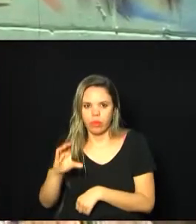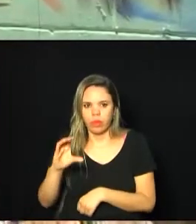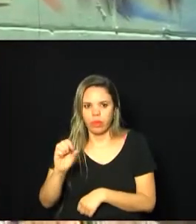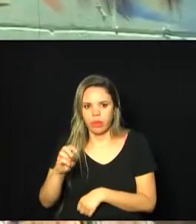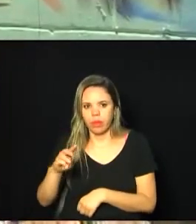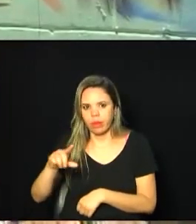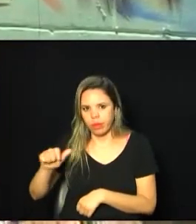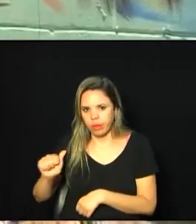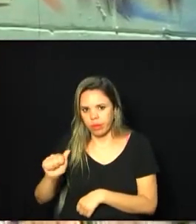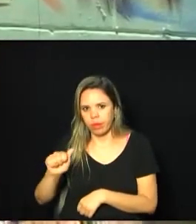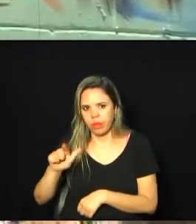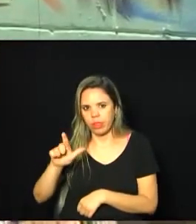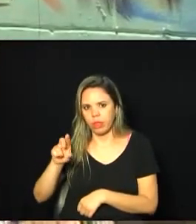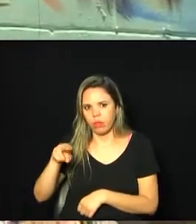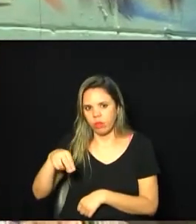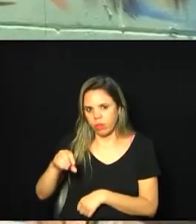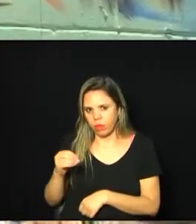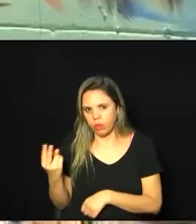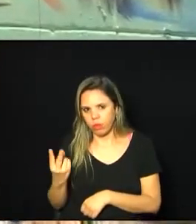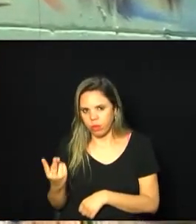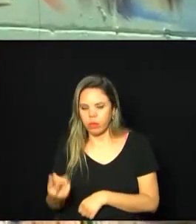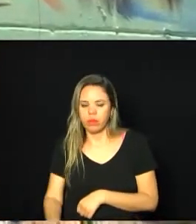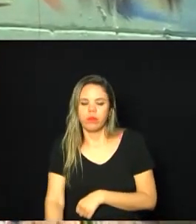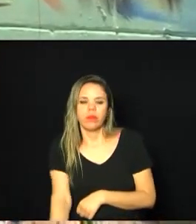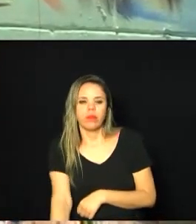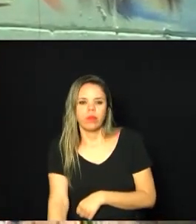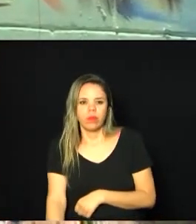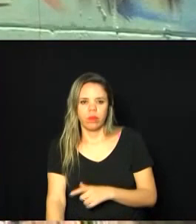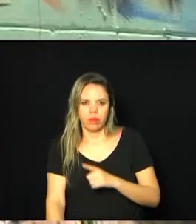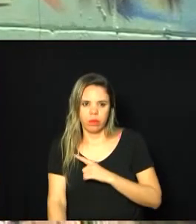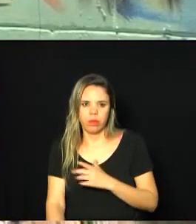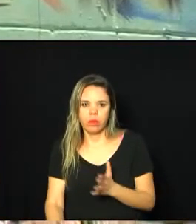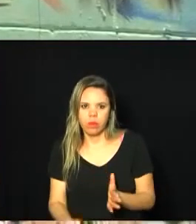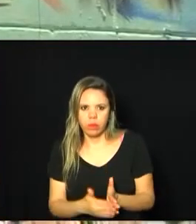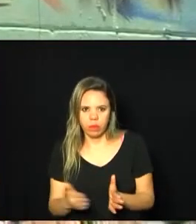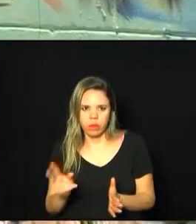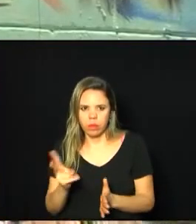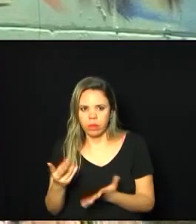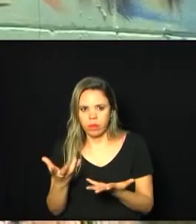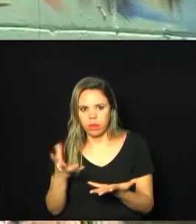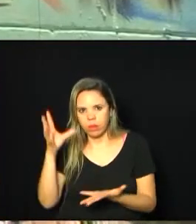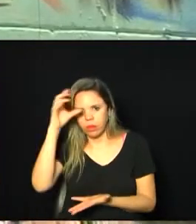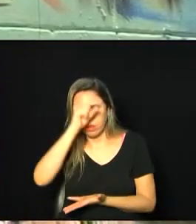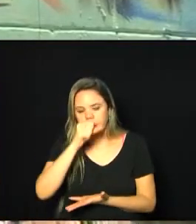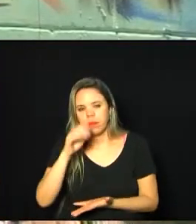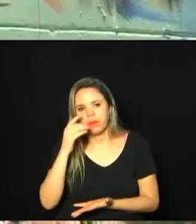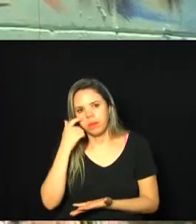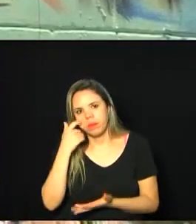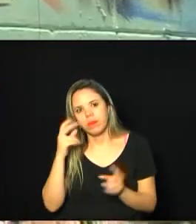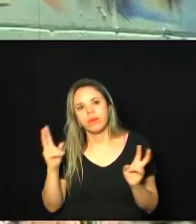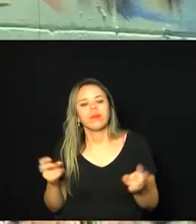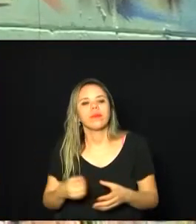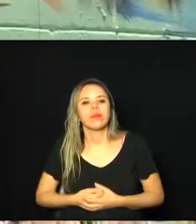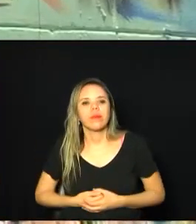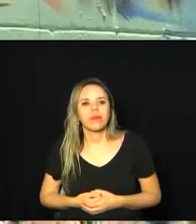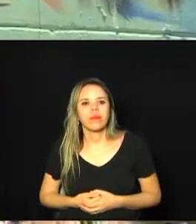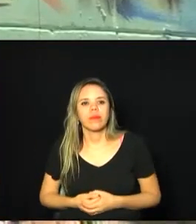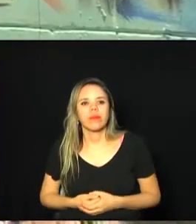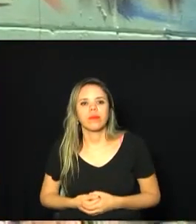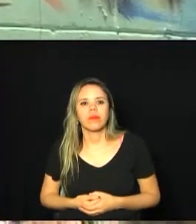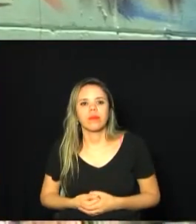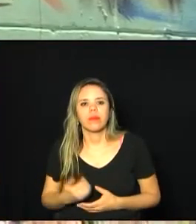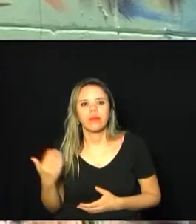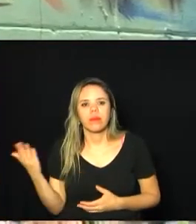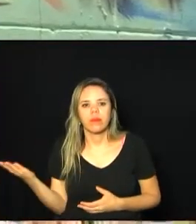e o Luciano. E desde então a gente sempre está querendo aprender mais, né? E com